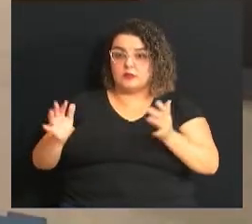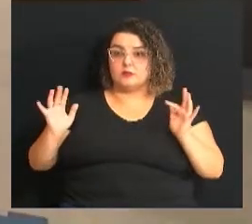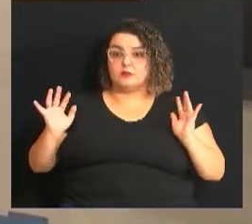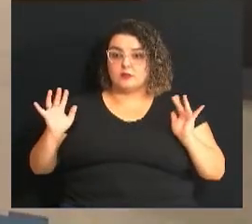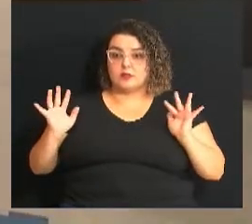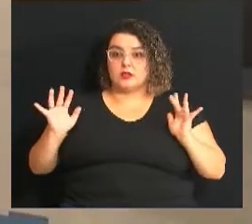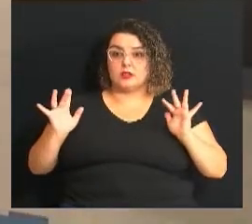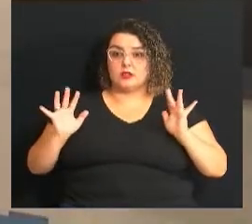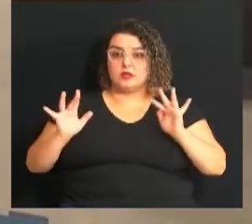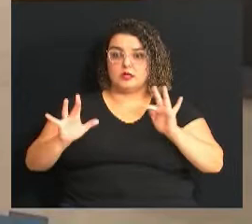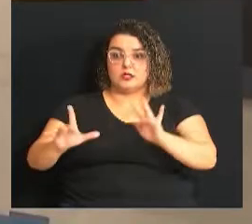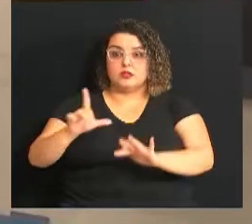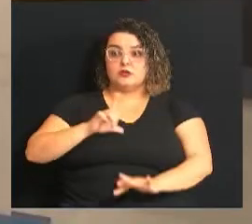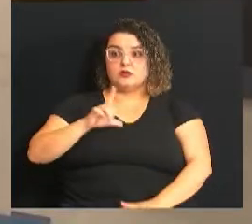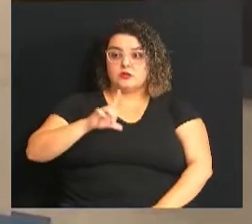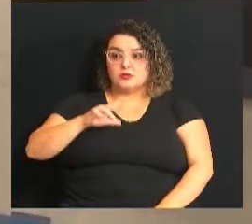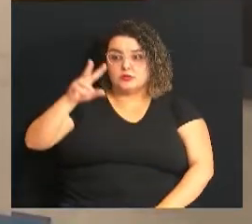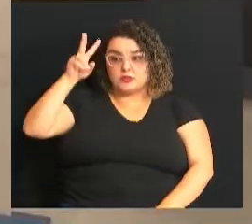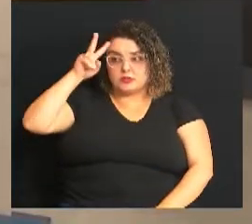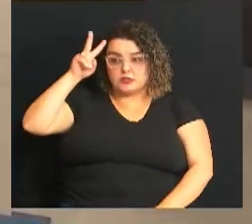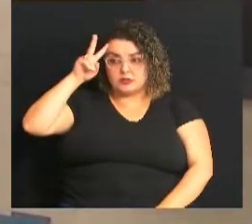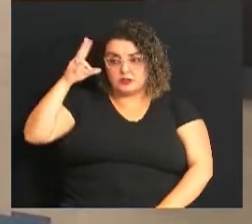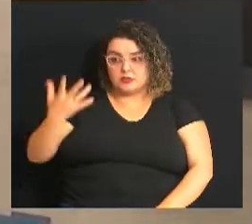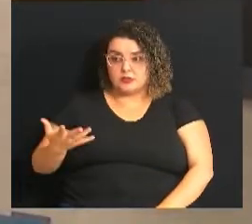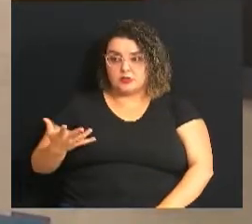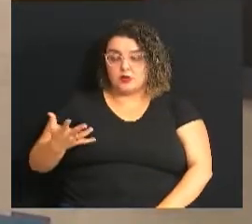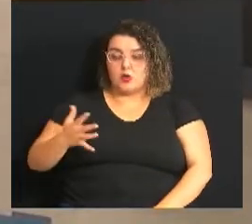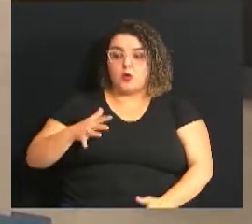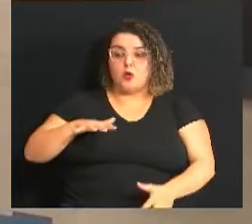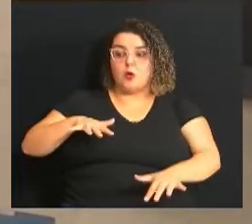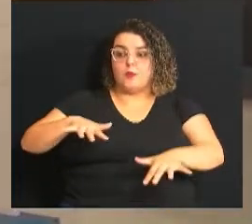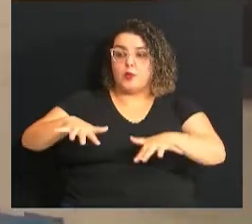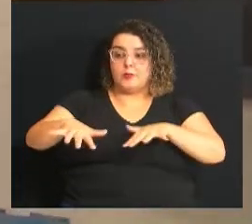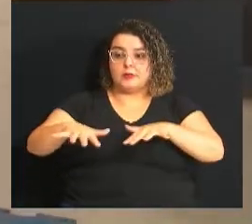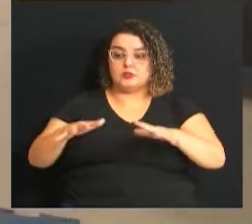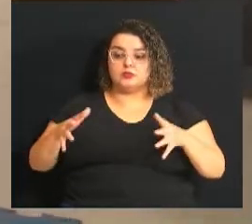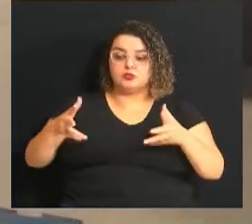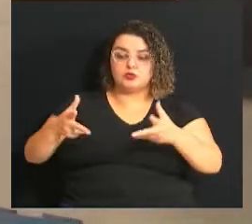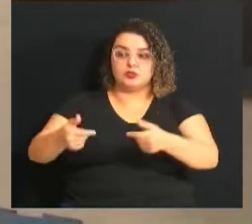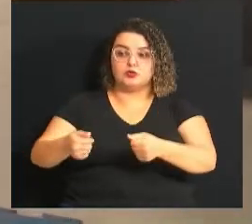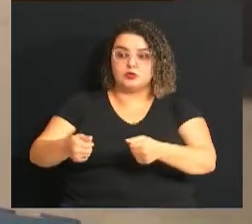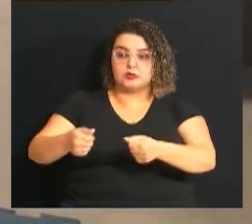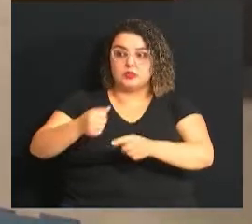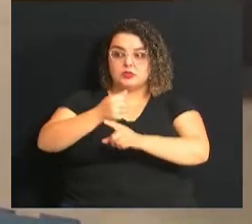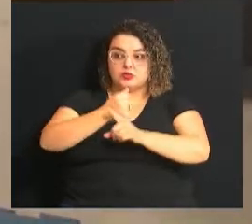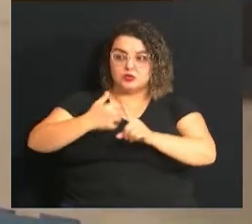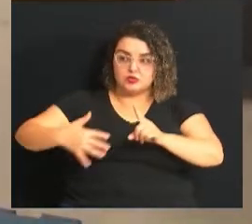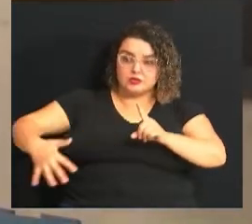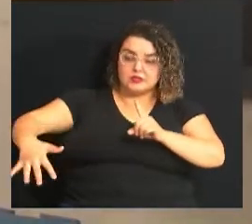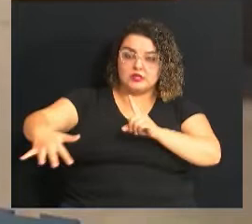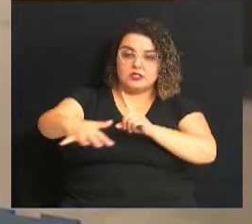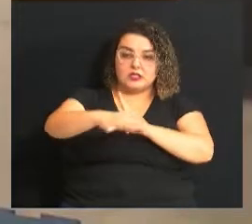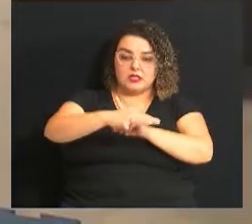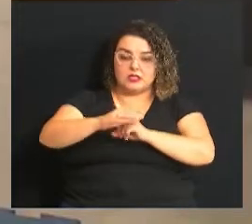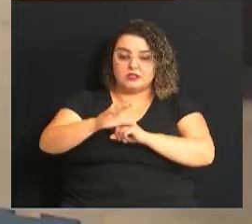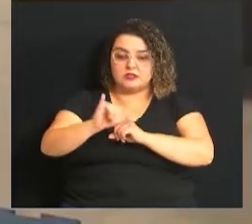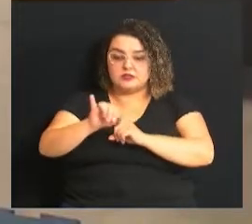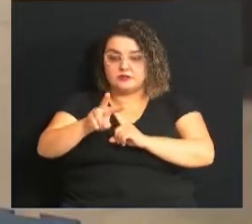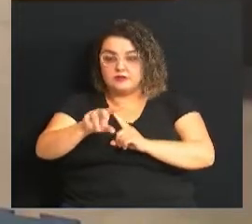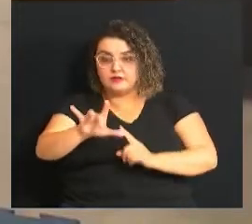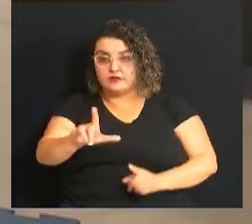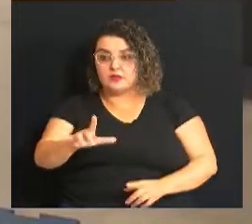na segunda-feira no centro, mobilizando toda a sociedade civil, o poder público com esse olhar, chamando a atenção.